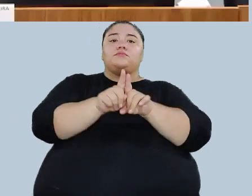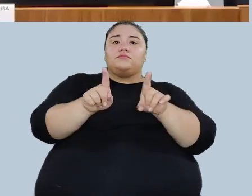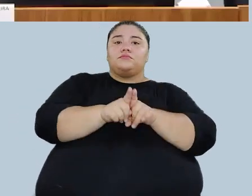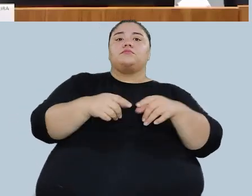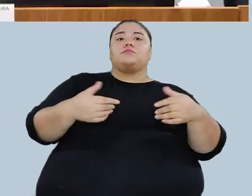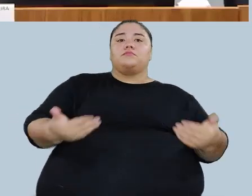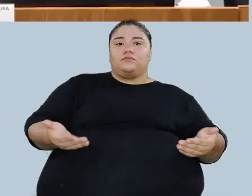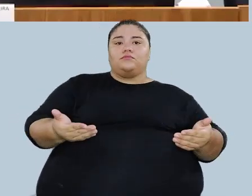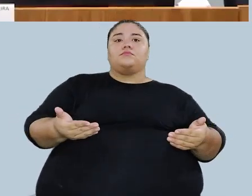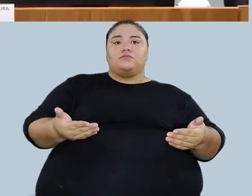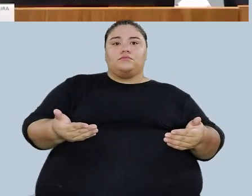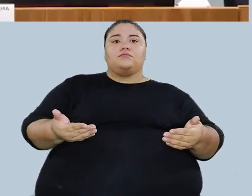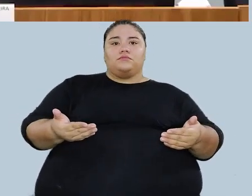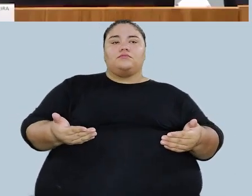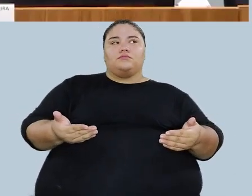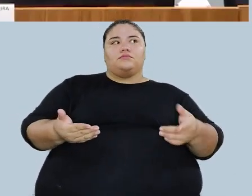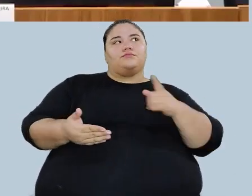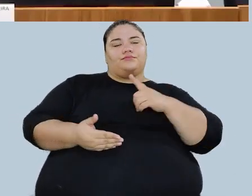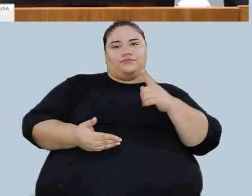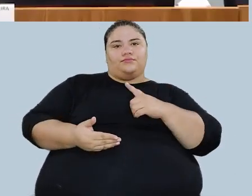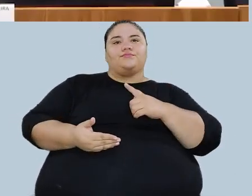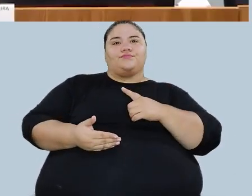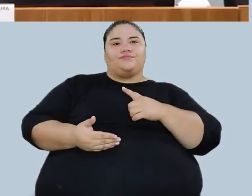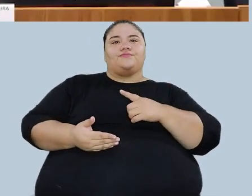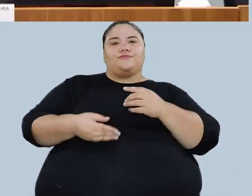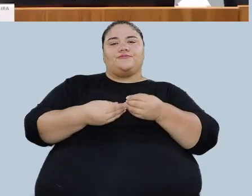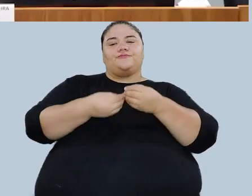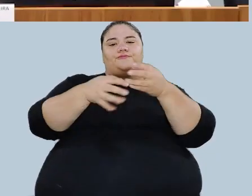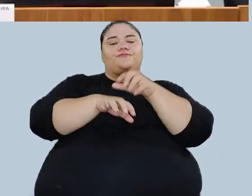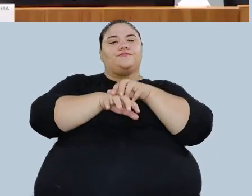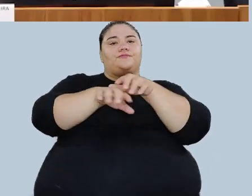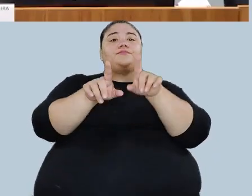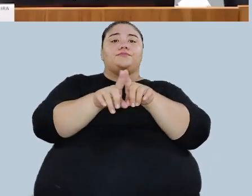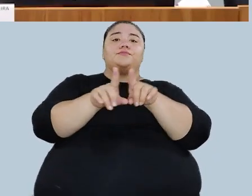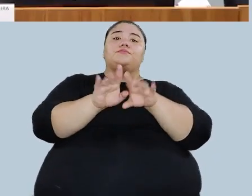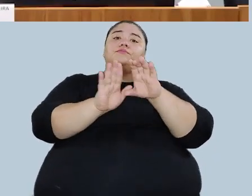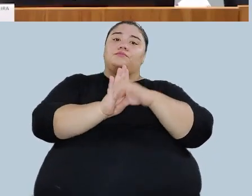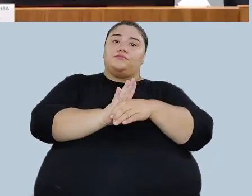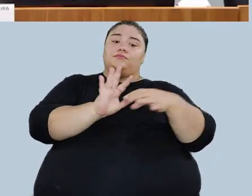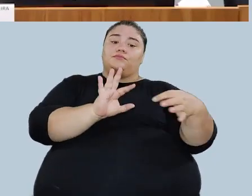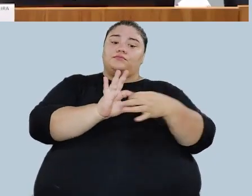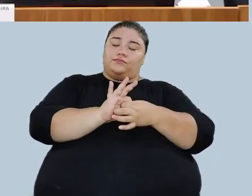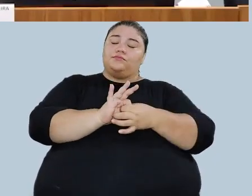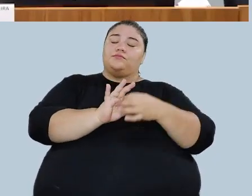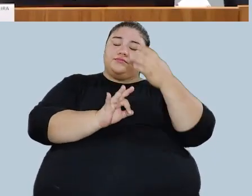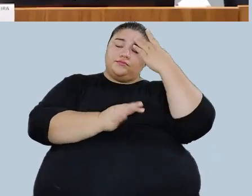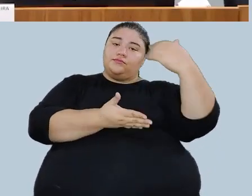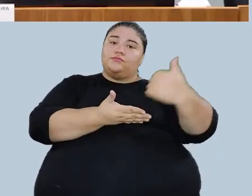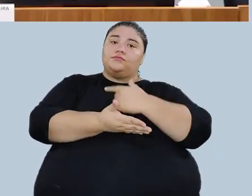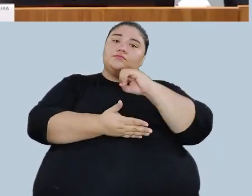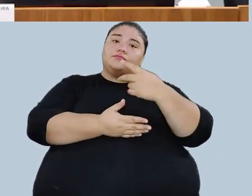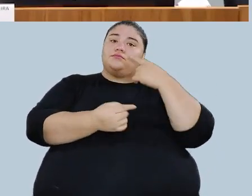disponibilização de serviço faz parte do conceito de fornecimento, faz parte do conceito também de fornecedor e de adquirentes ou